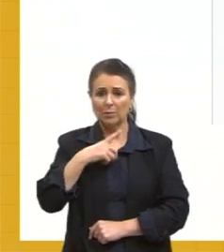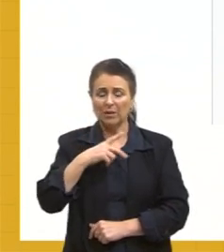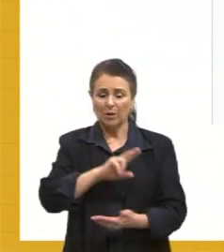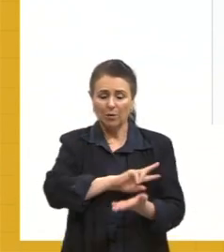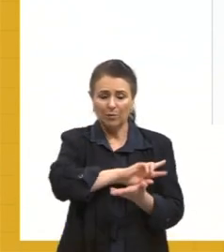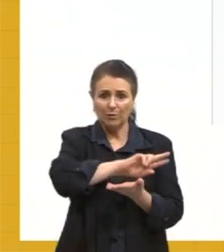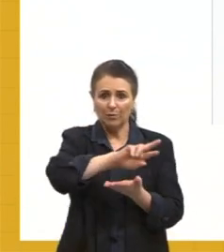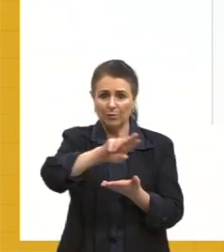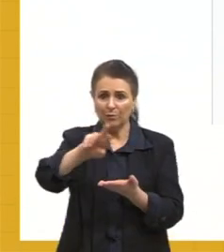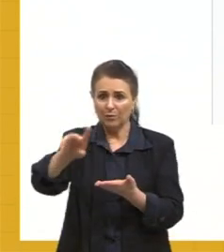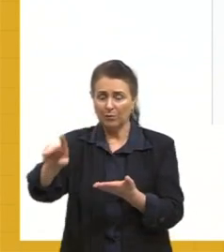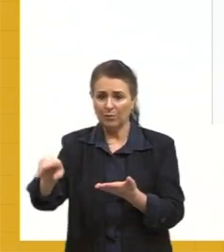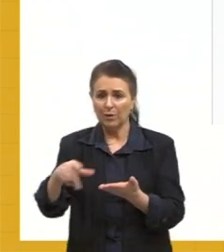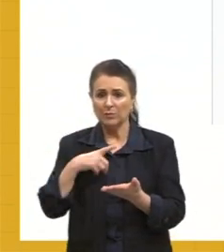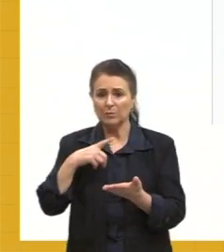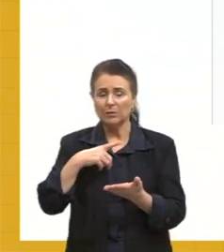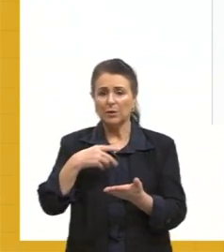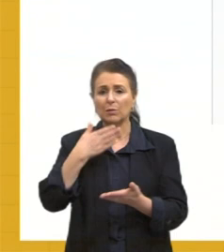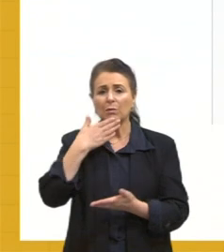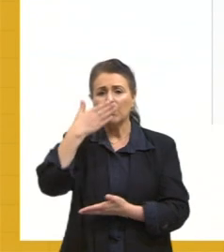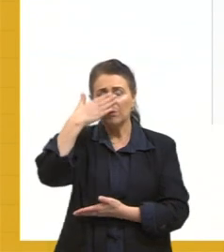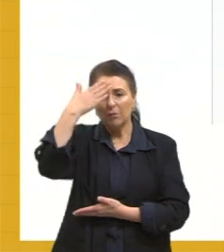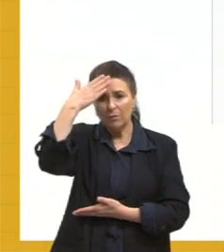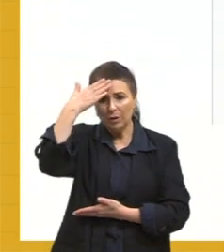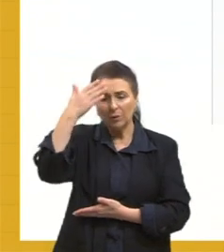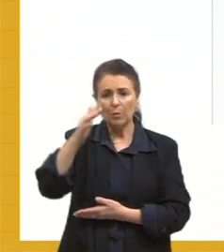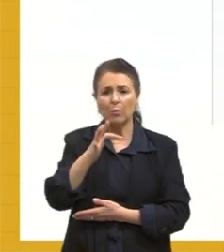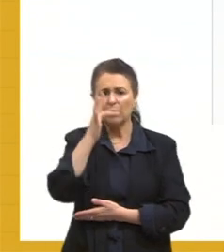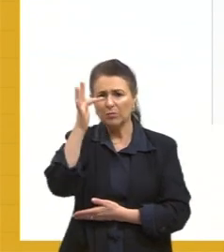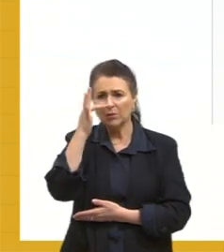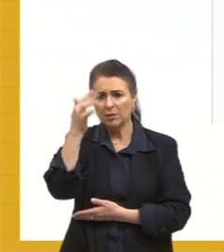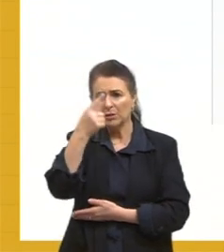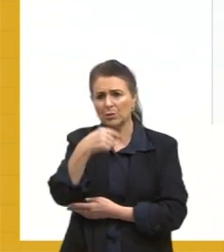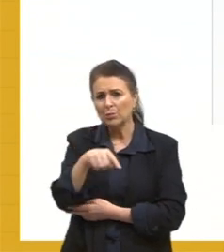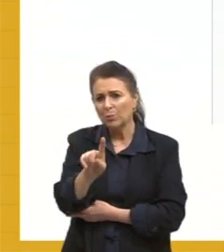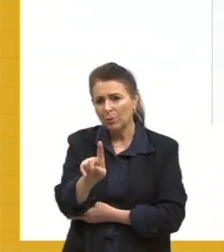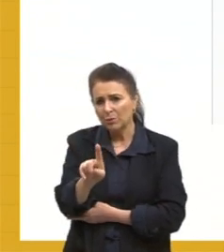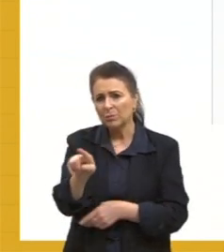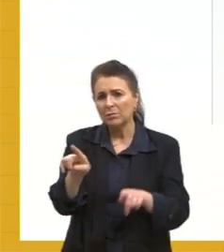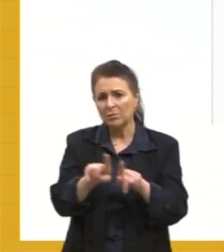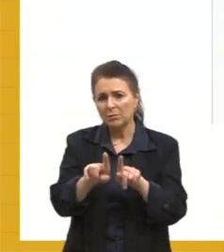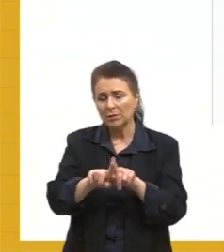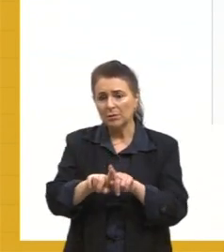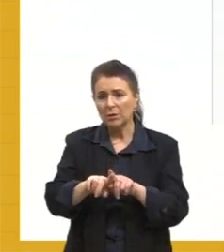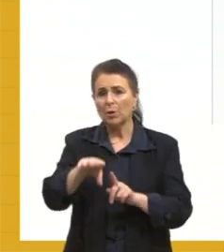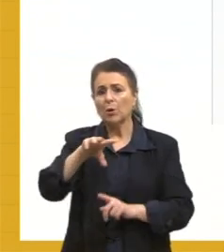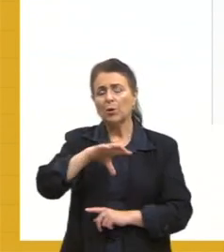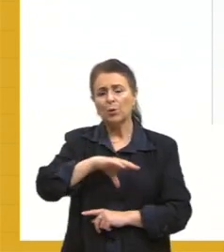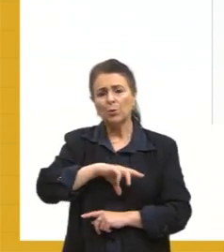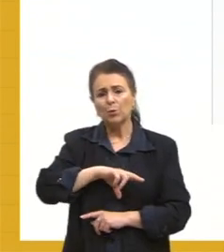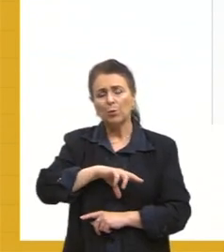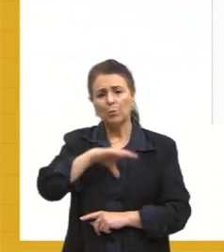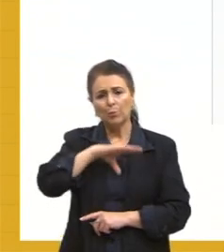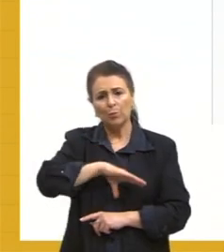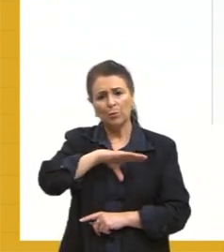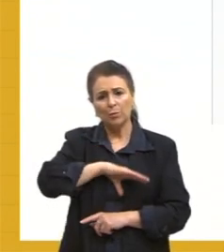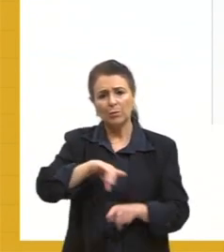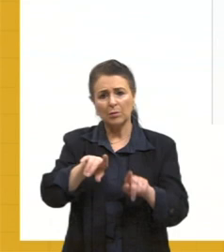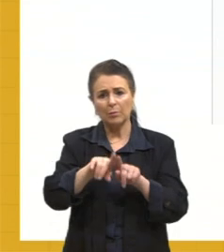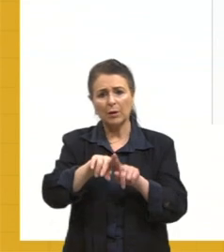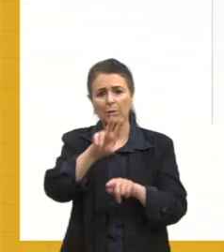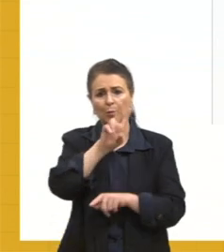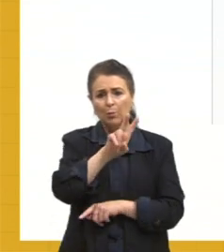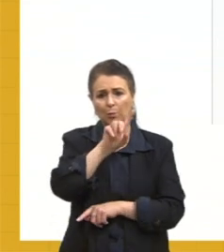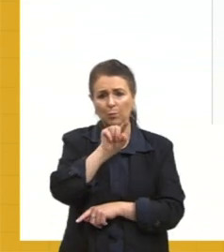o árabe o francês e o coreano e você sabiam que o português também é falado por um ponto dois